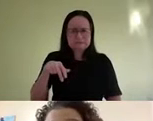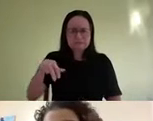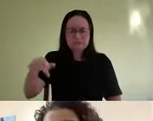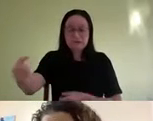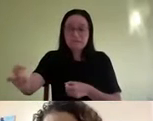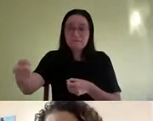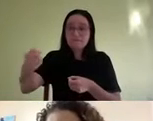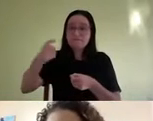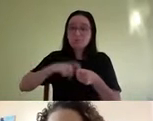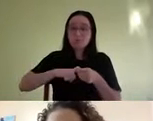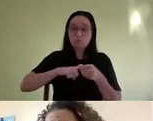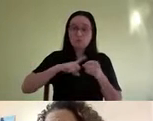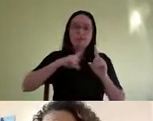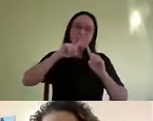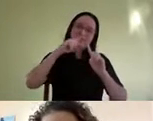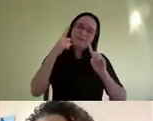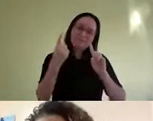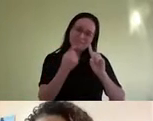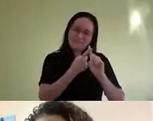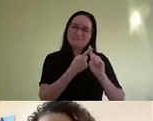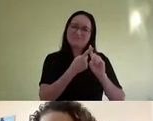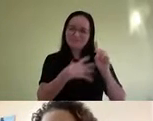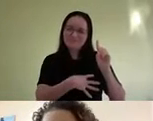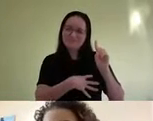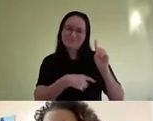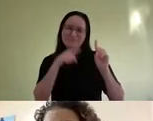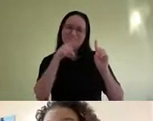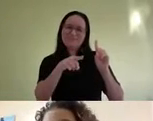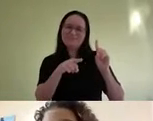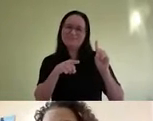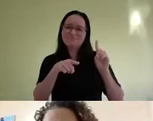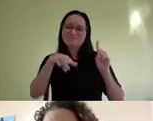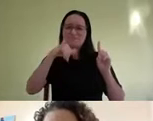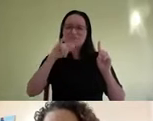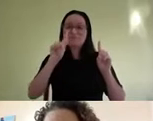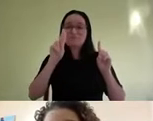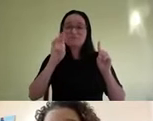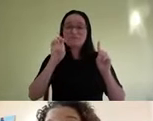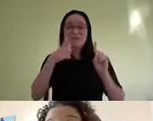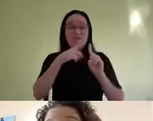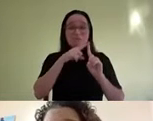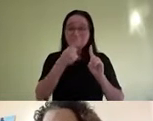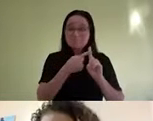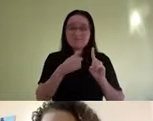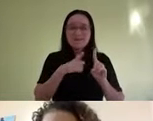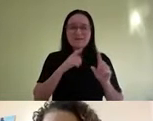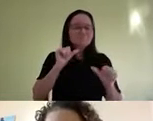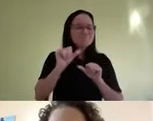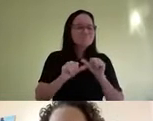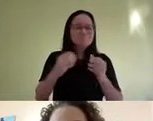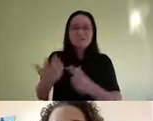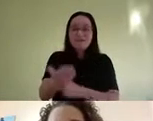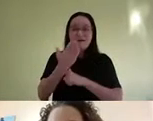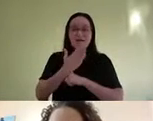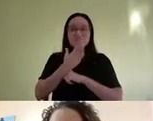eu engravidei do meu filho Miguel, por isso que eu gosto muito de abrir essa imagem, porque ele foi um divisor de águas que me trouxe muita autoestima